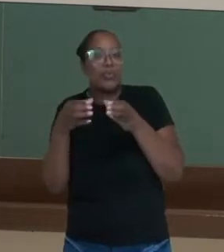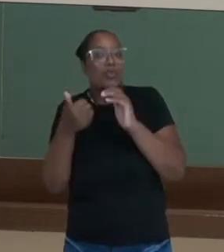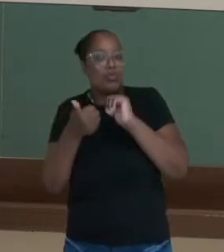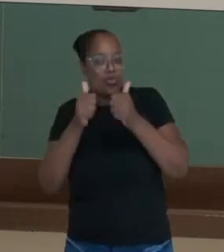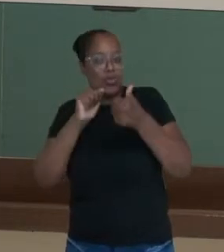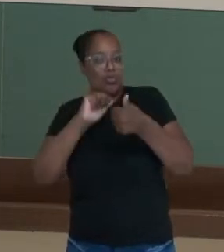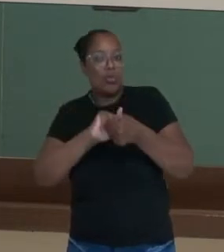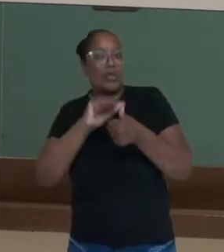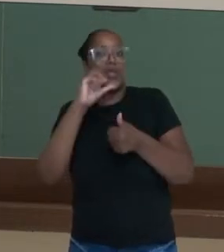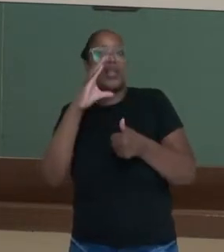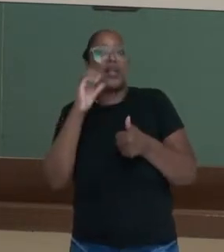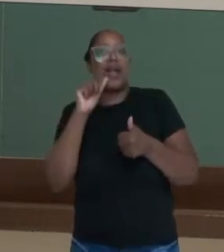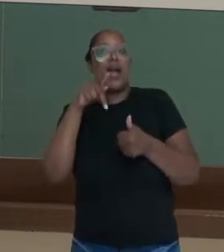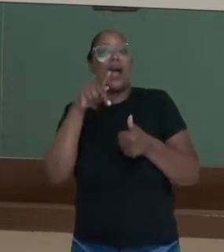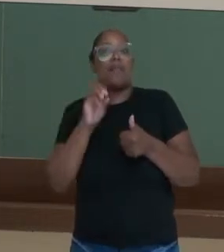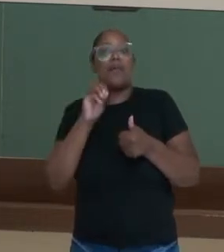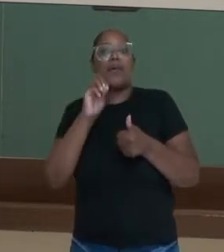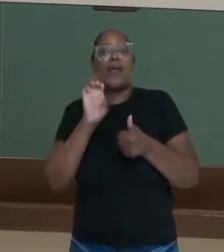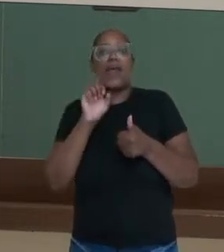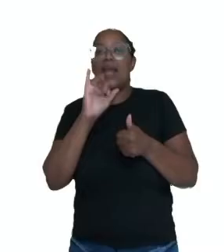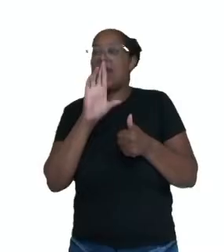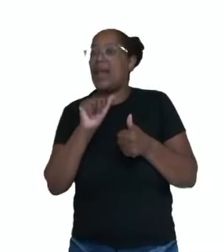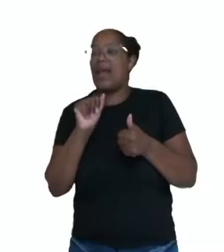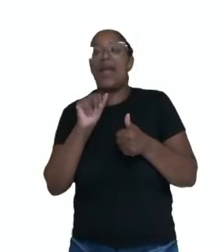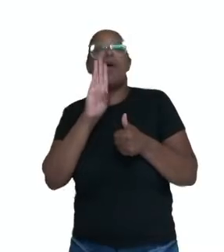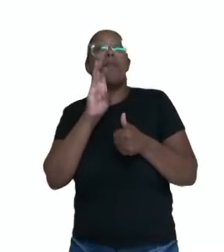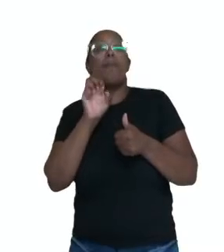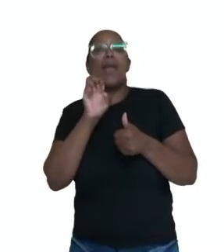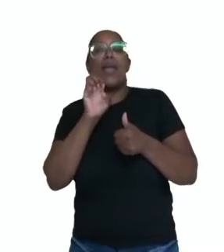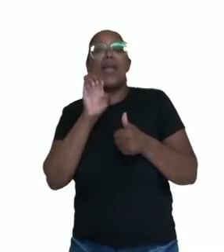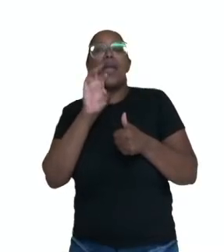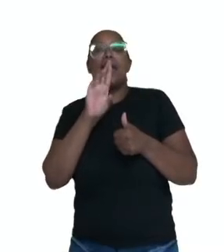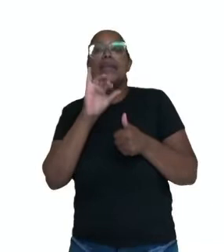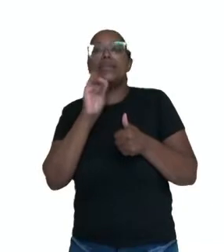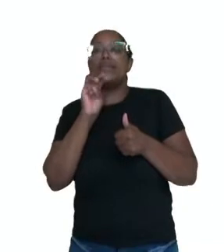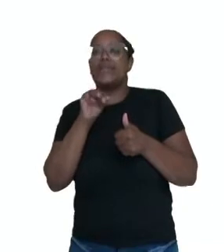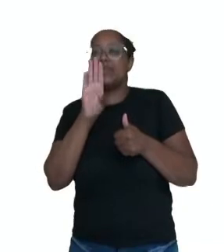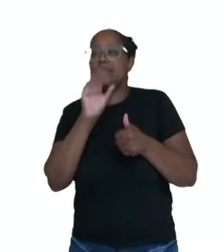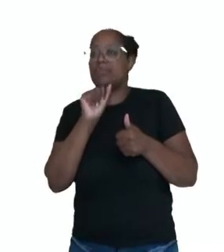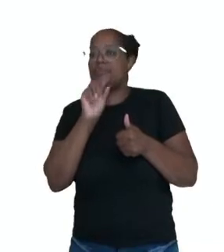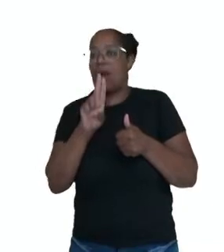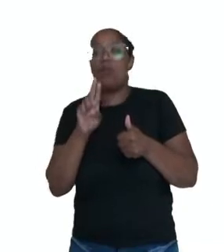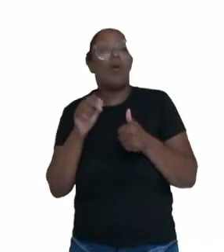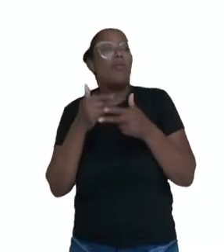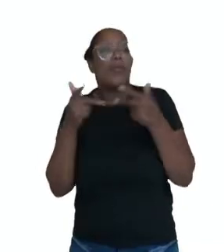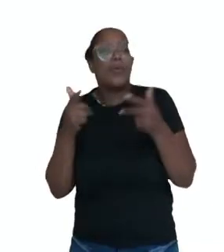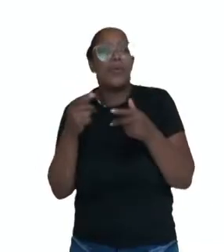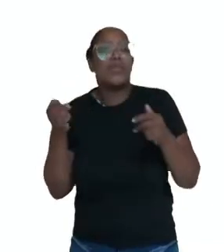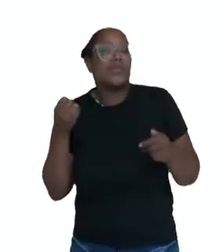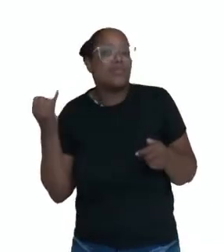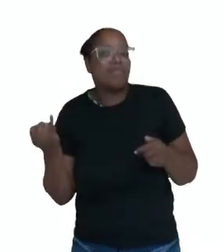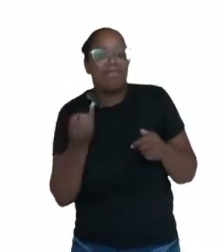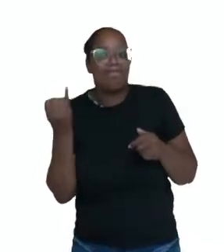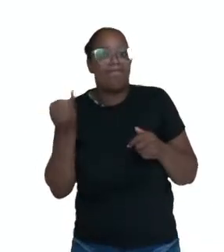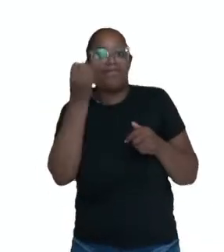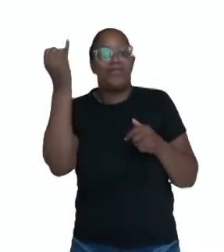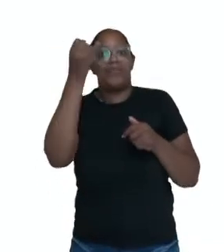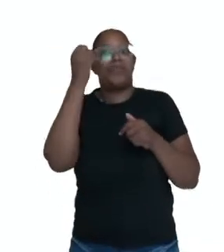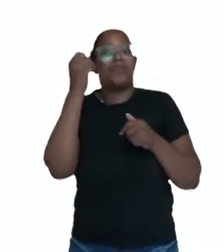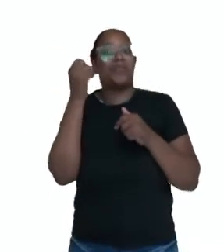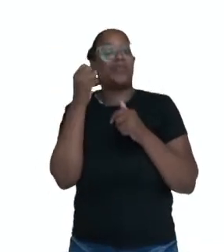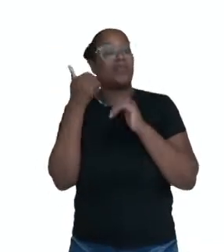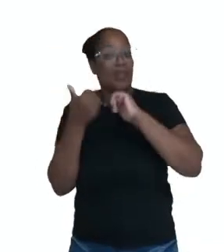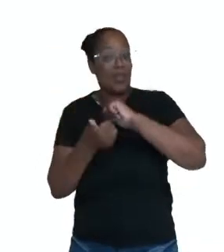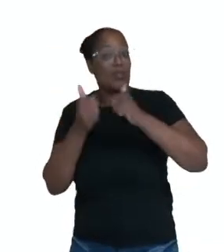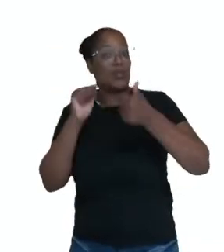berimbau. Então vamos conhecer um pouquinho do berimbau? O berimbau é um elemento fundamental na capoeira. É